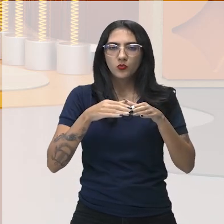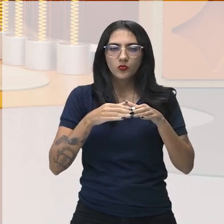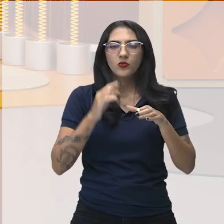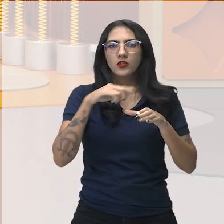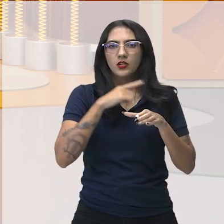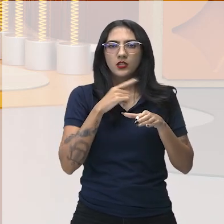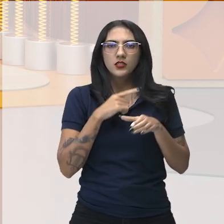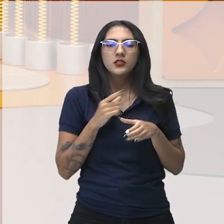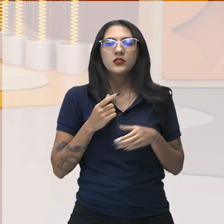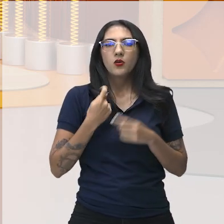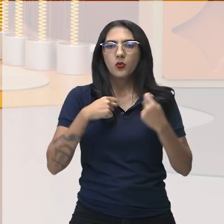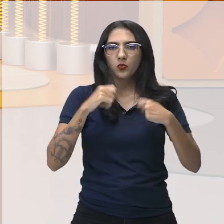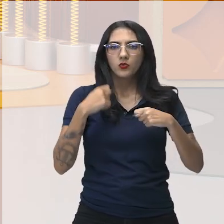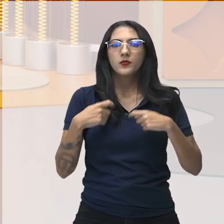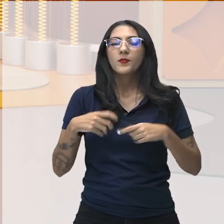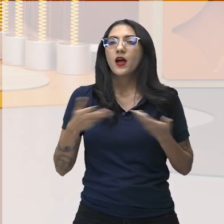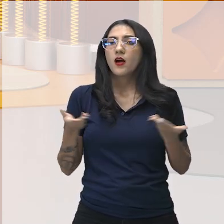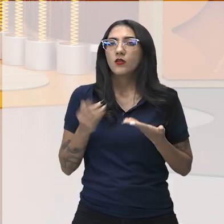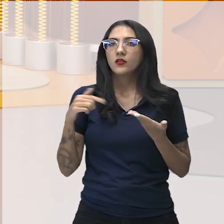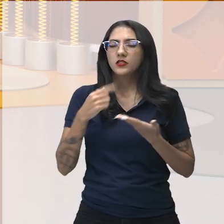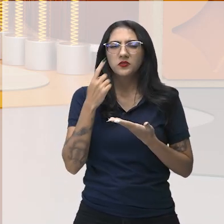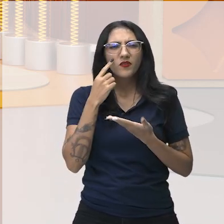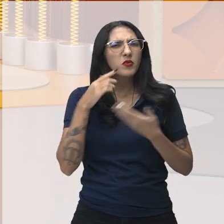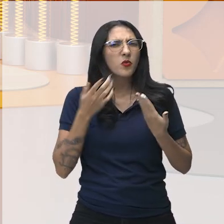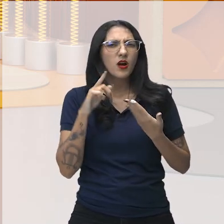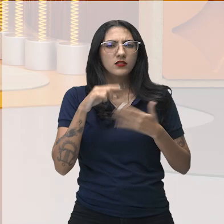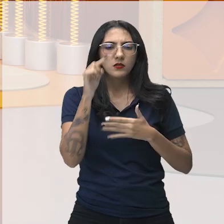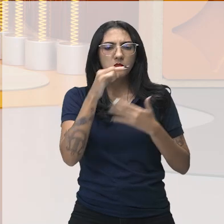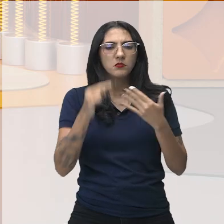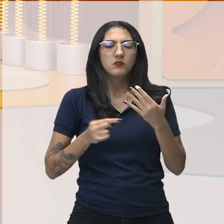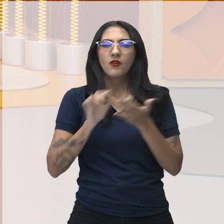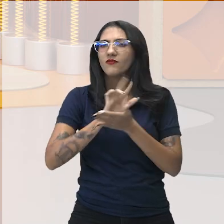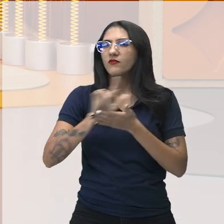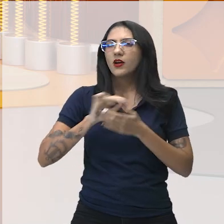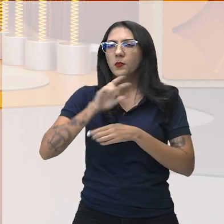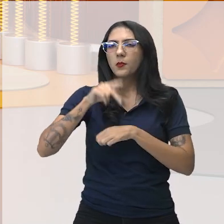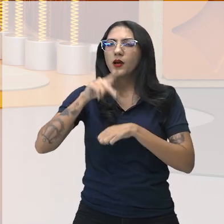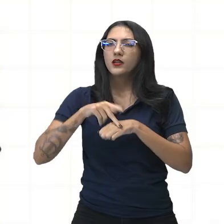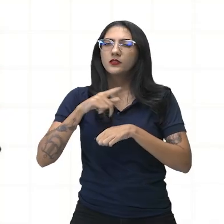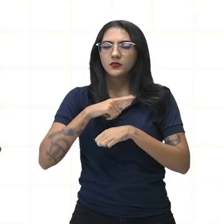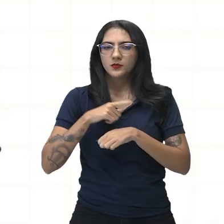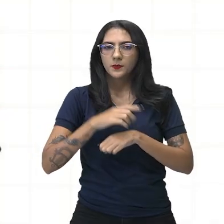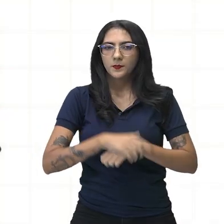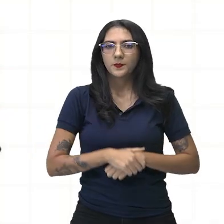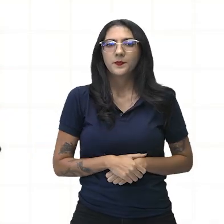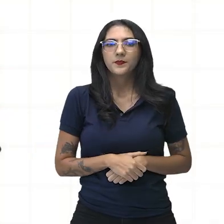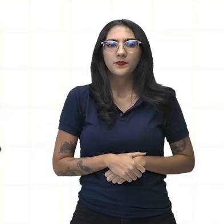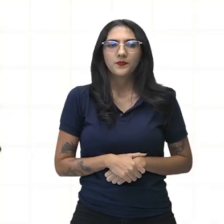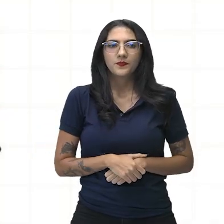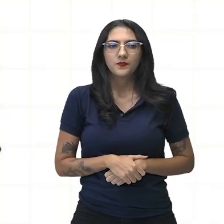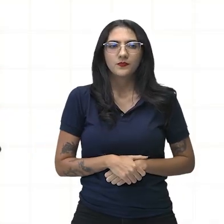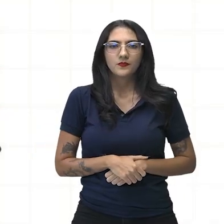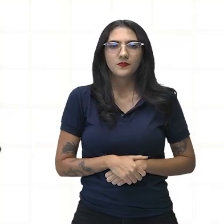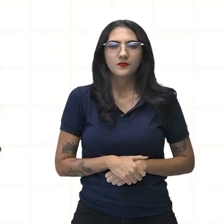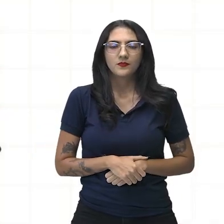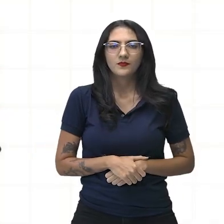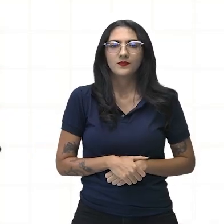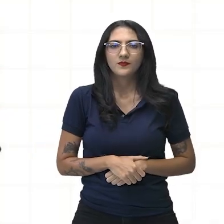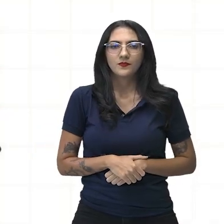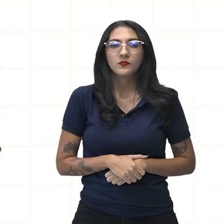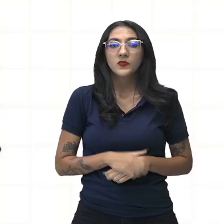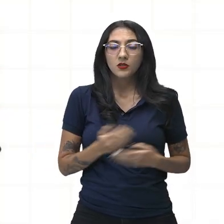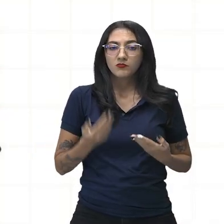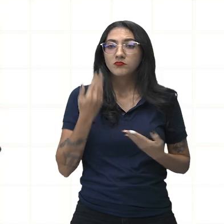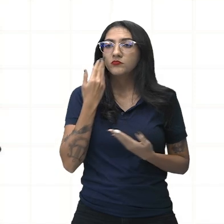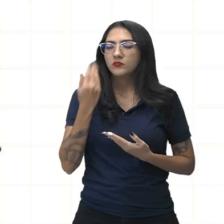assim dizer, e nós vamos verificar quais são esses países que compõem ali a APEC. Acompanhem comigo. Olha, é um grupo